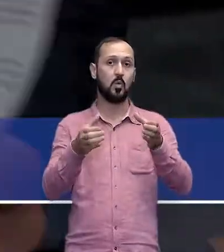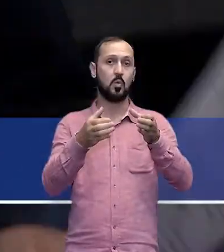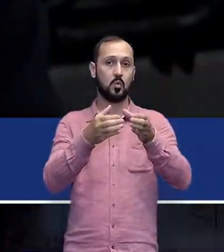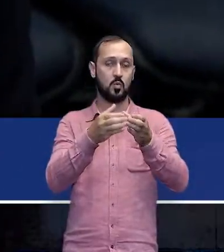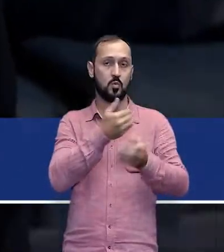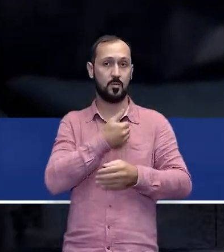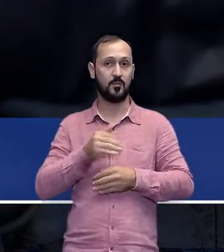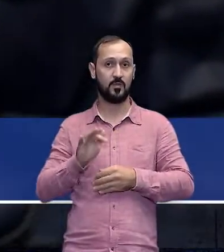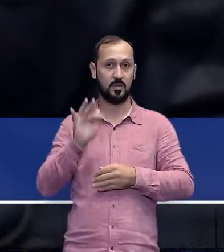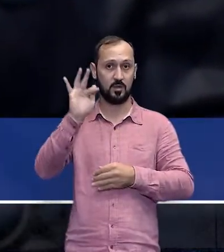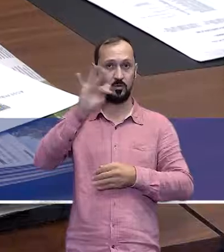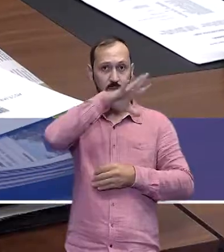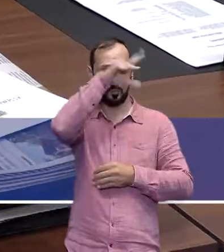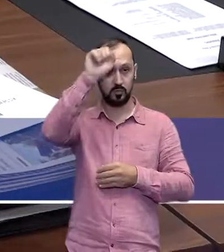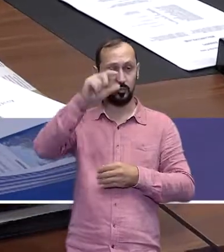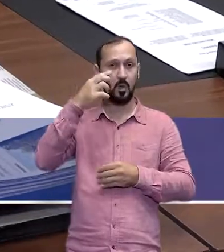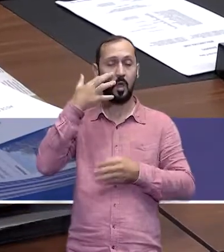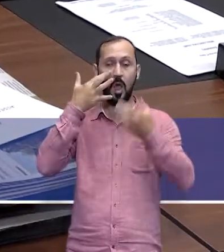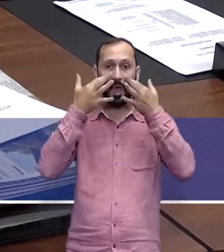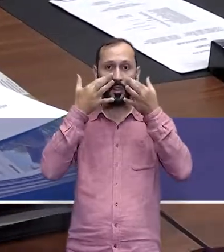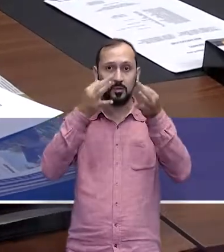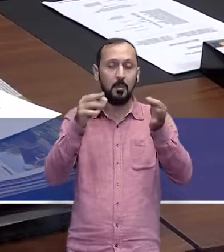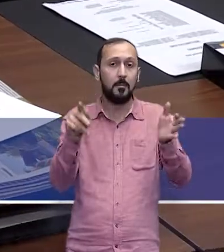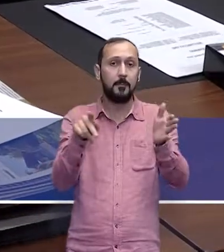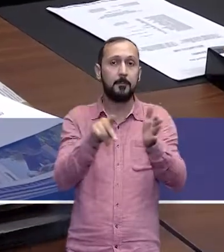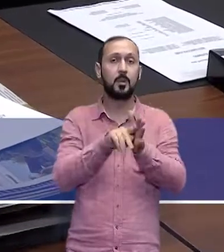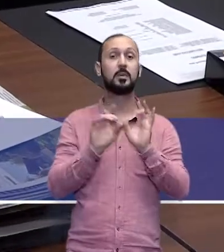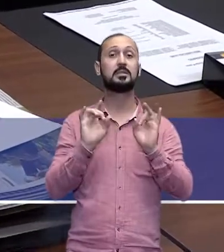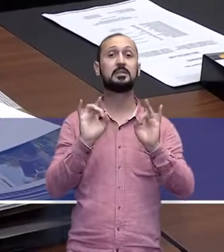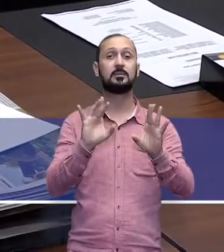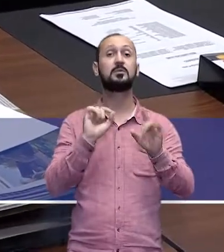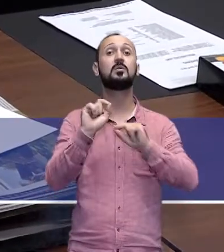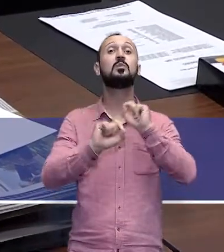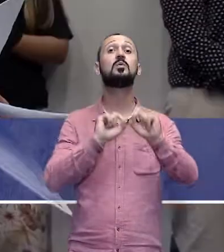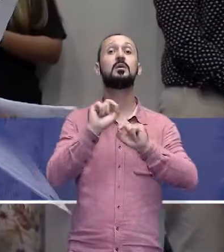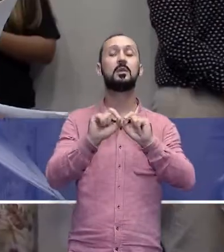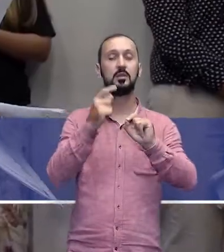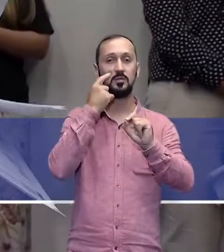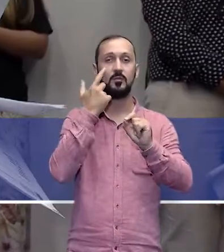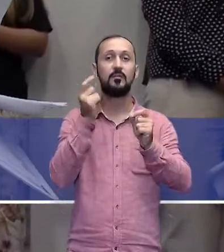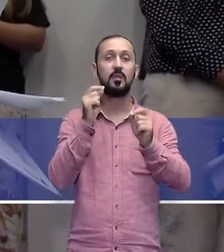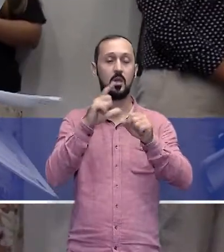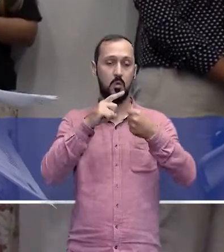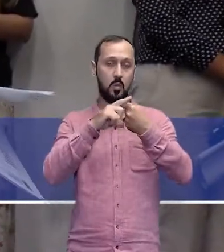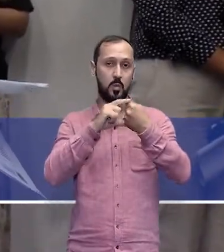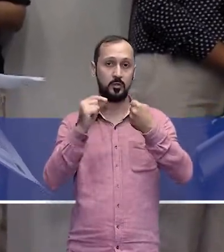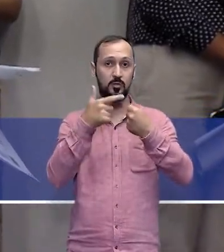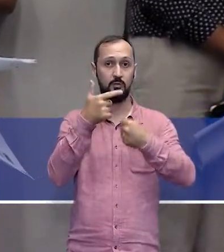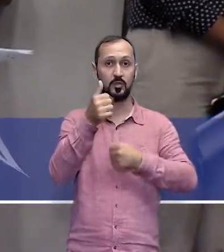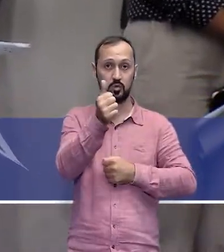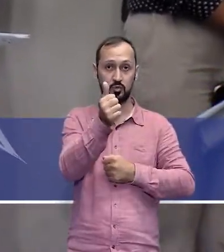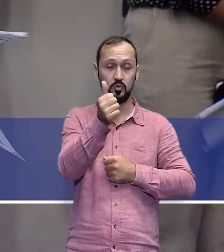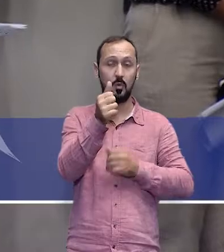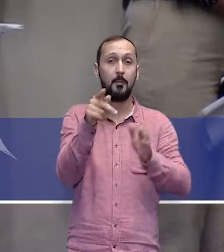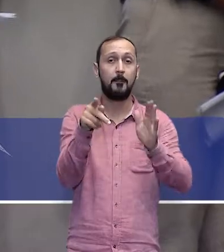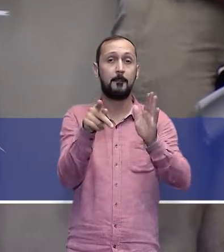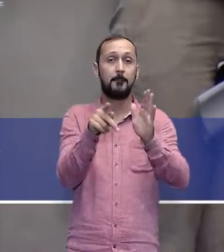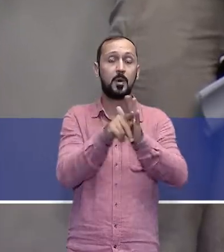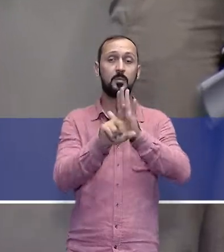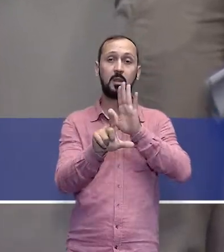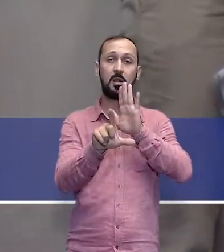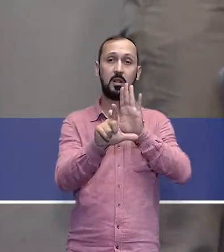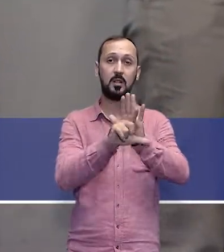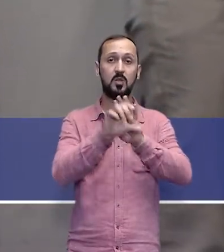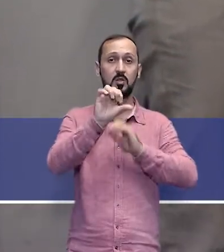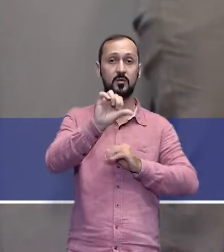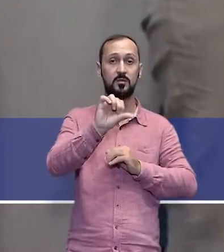solicitando à bancada federal de Mato Grosso do Sul atenção especial no sentido de rever trechos do artigo 21 da